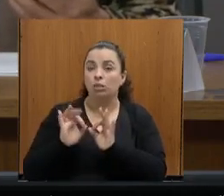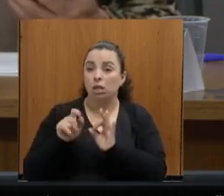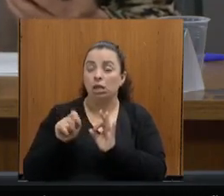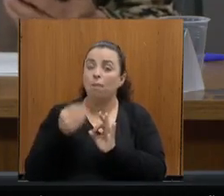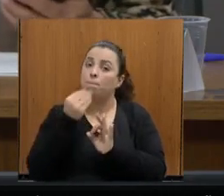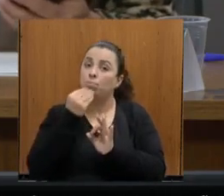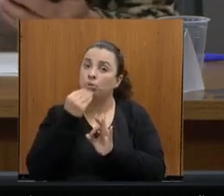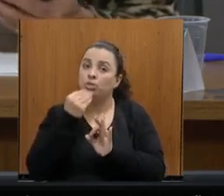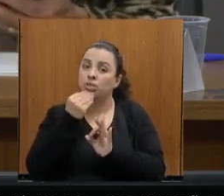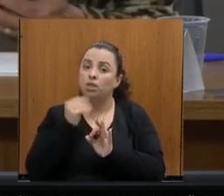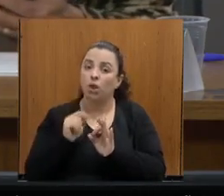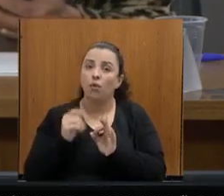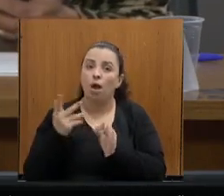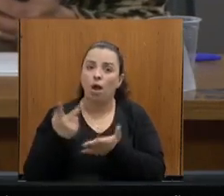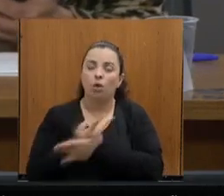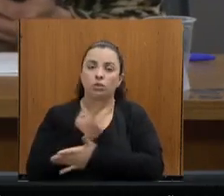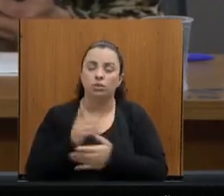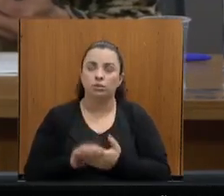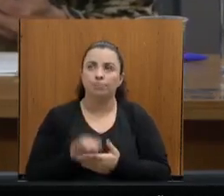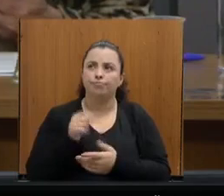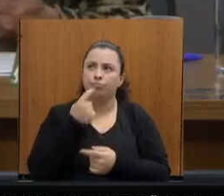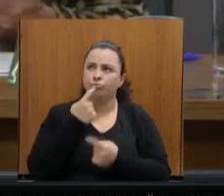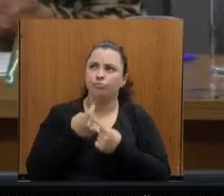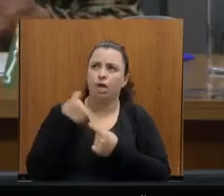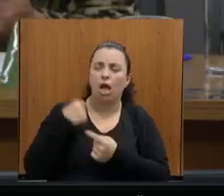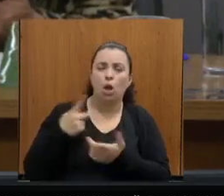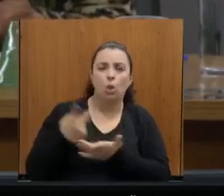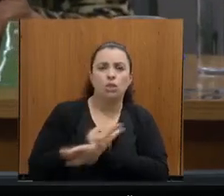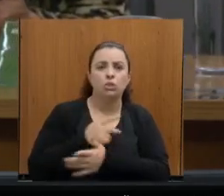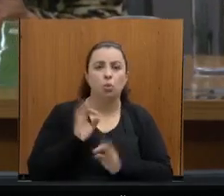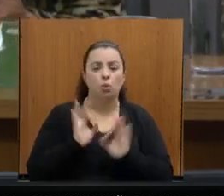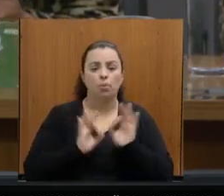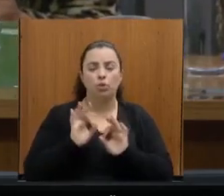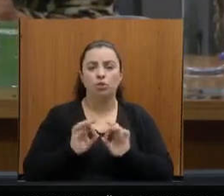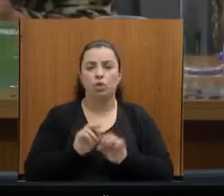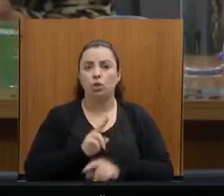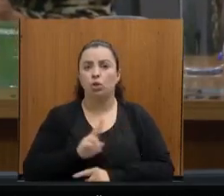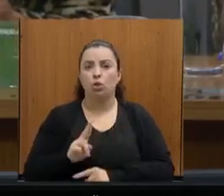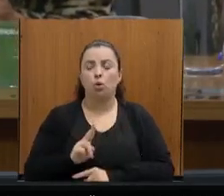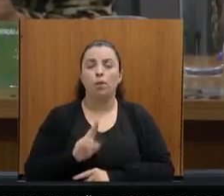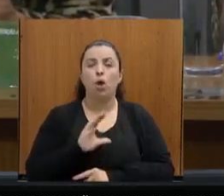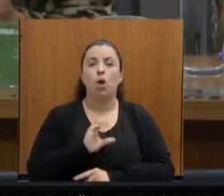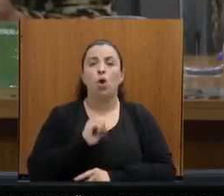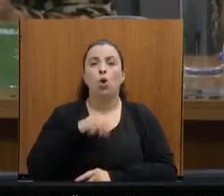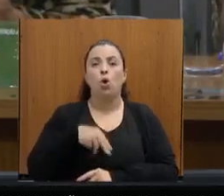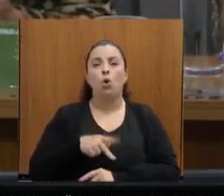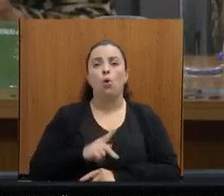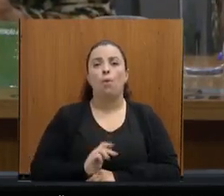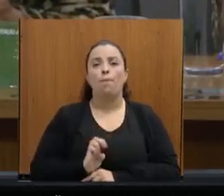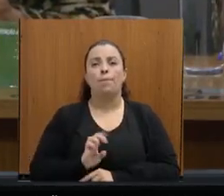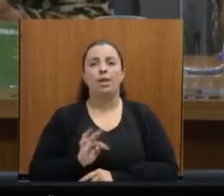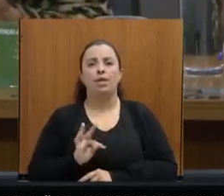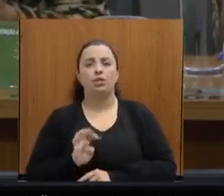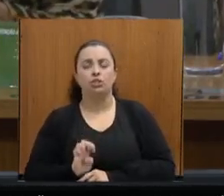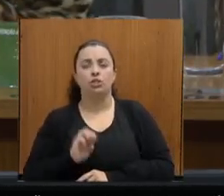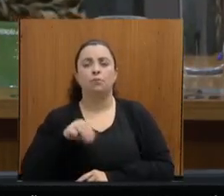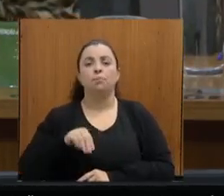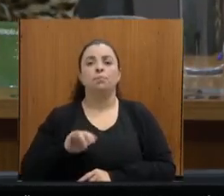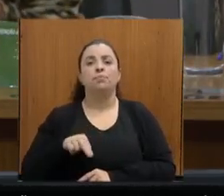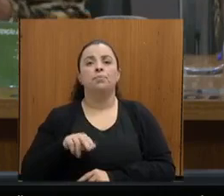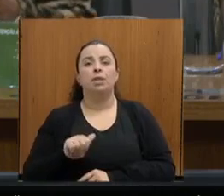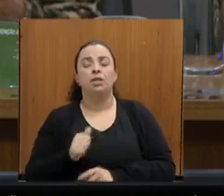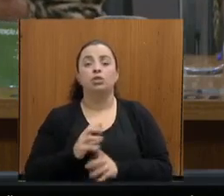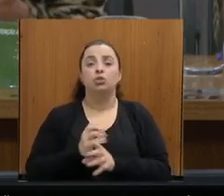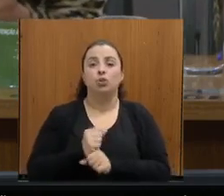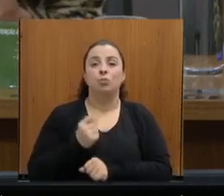recentemente né é um projeto chamado como compete minas que são 100 milhões para a